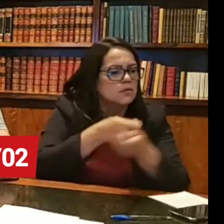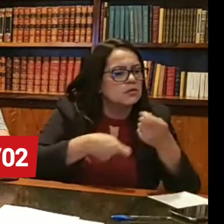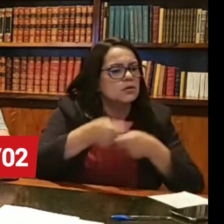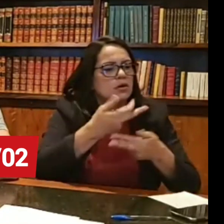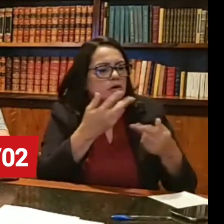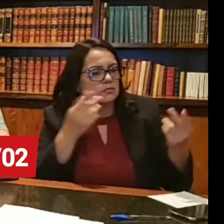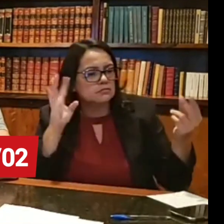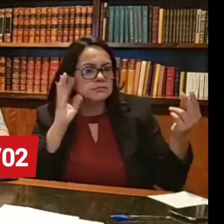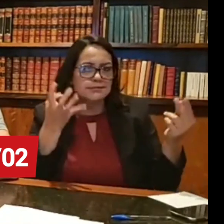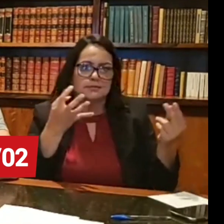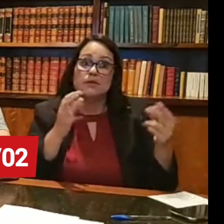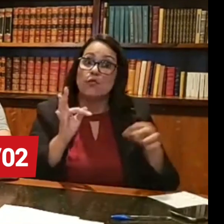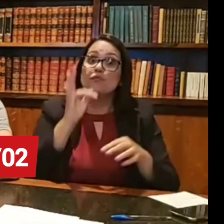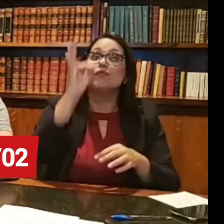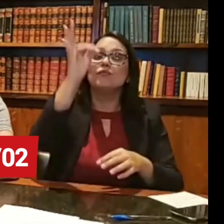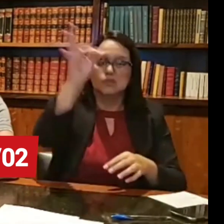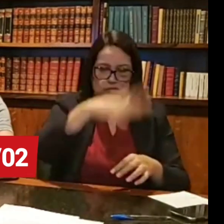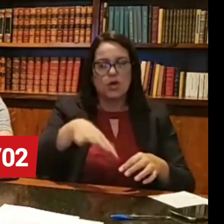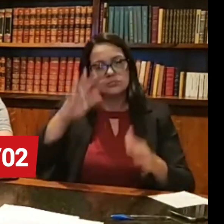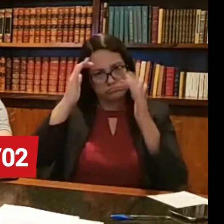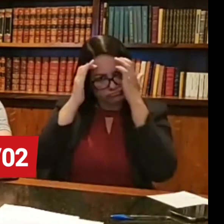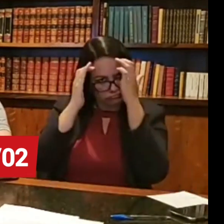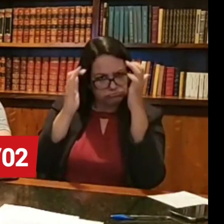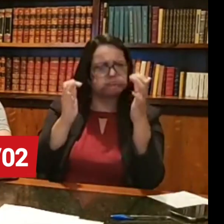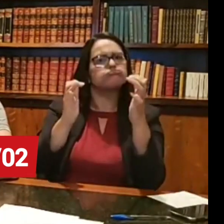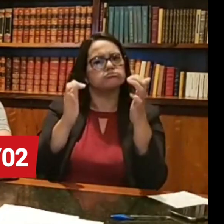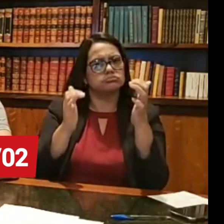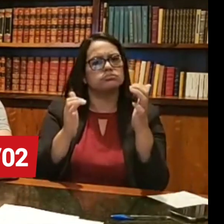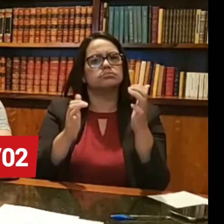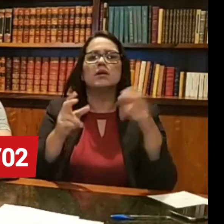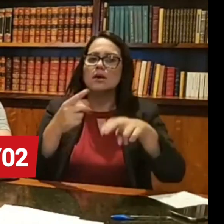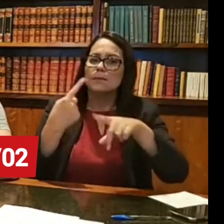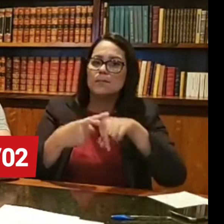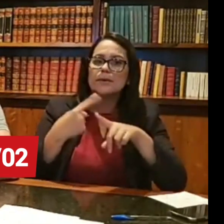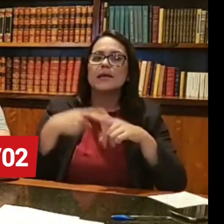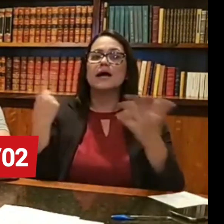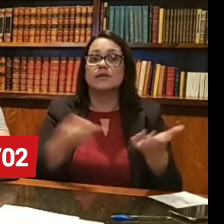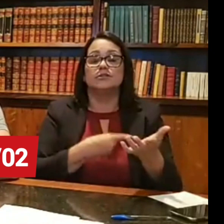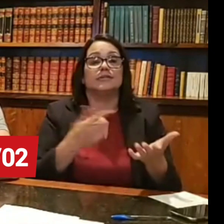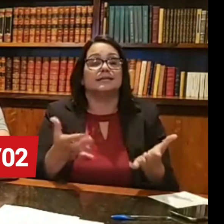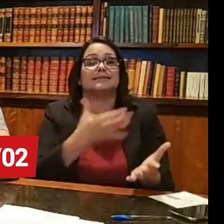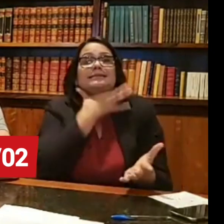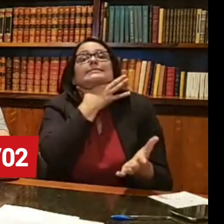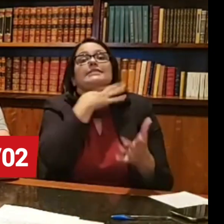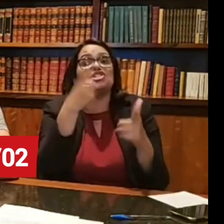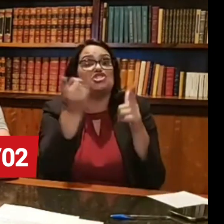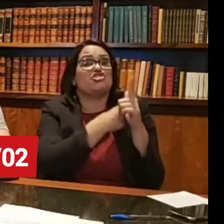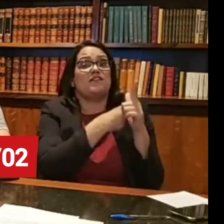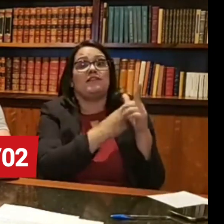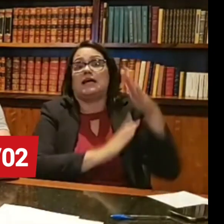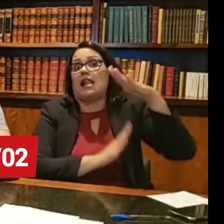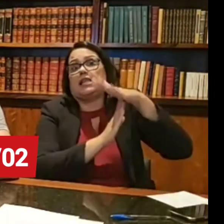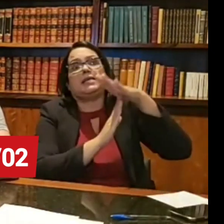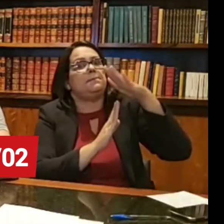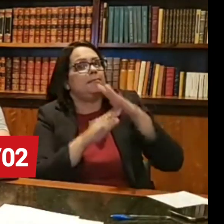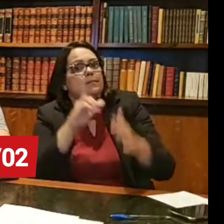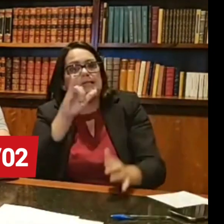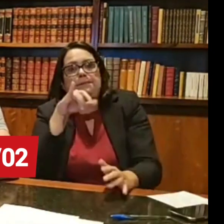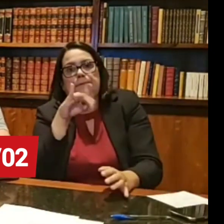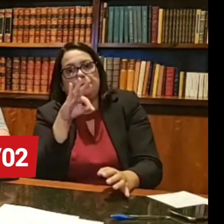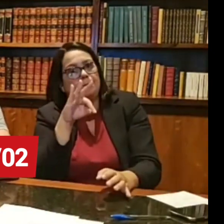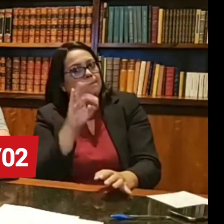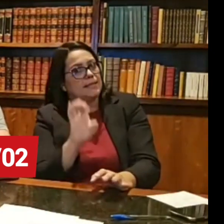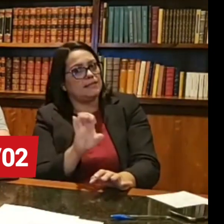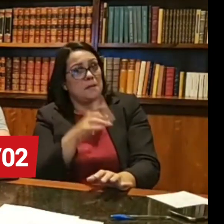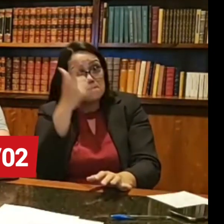seja honrado por todos nós, porque nós, a nossa capacidade de endividamento está, acredito, no limite. Então é